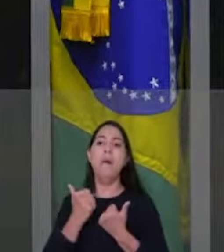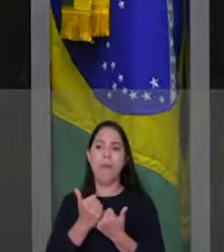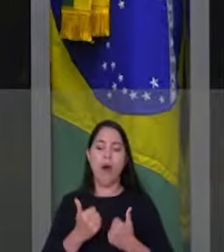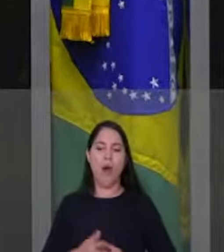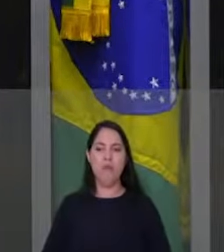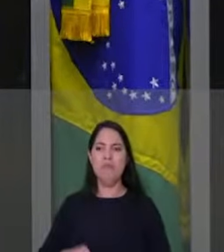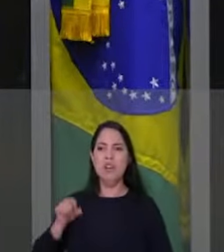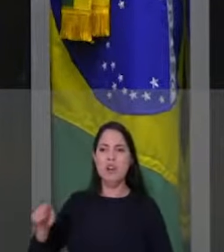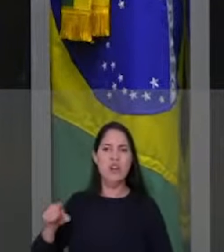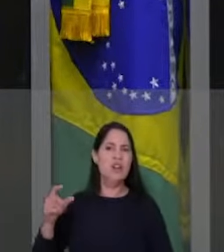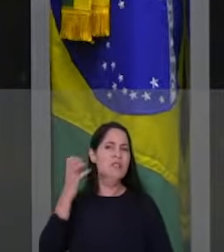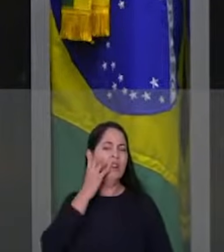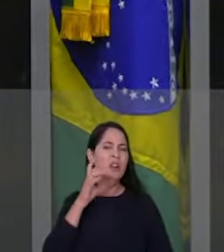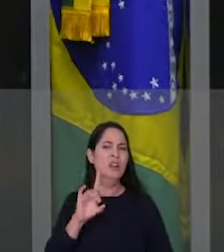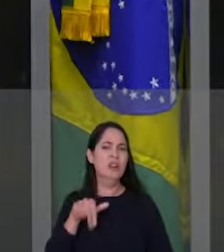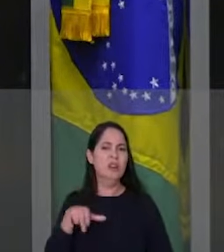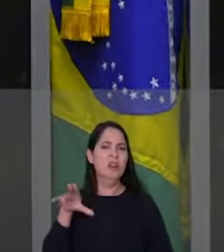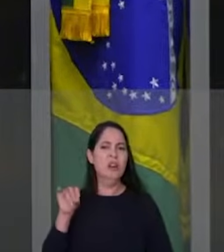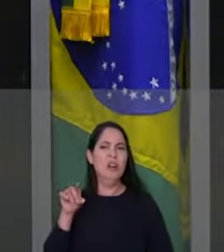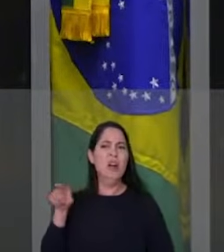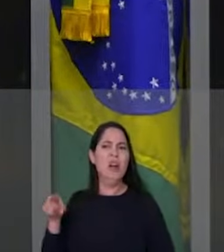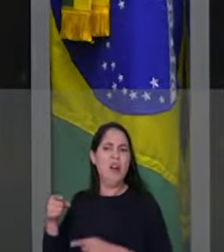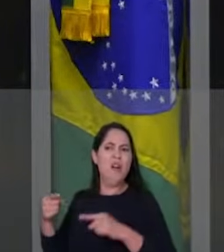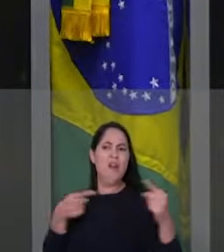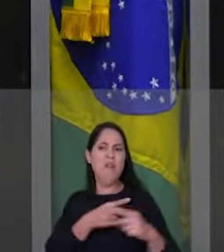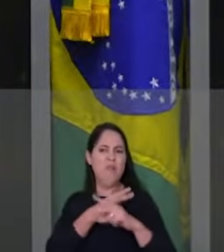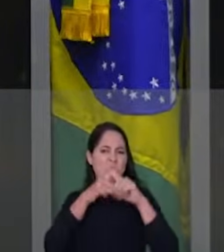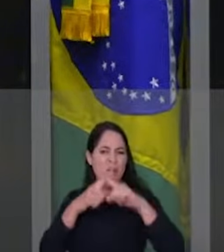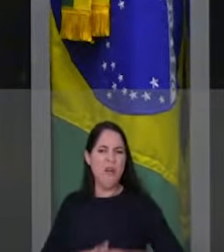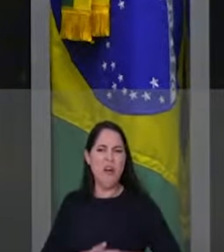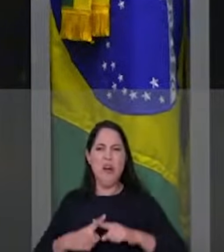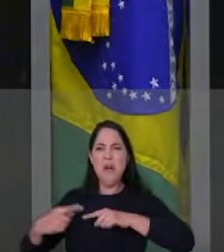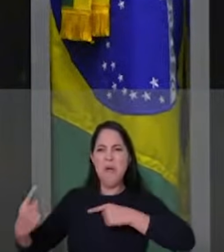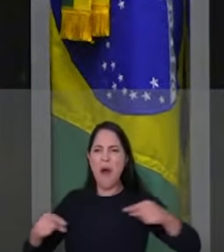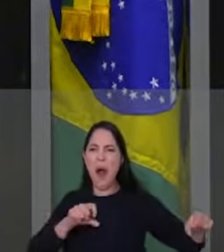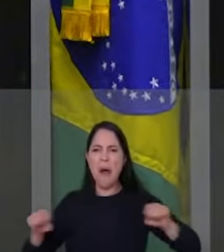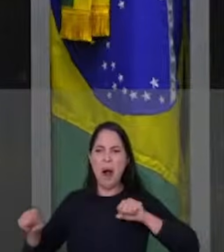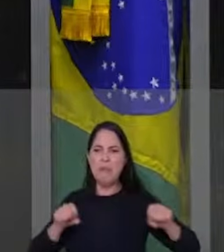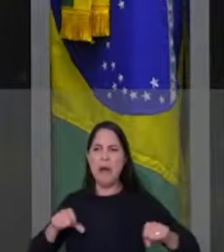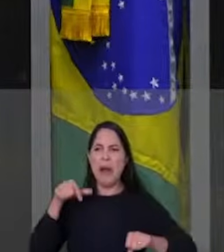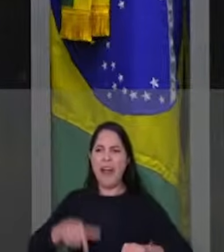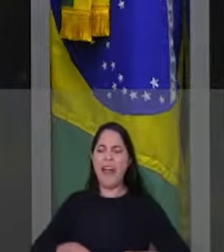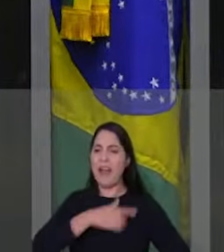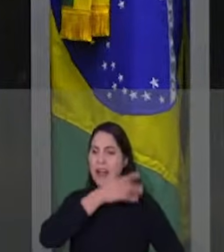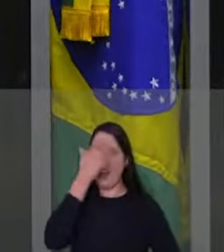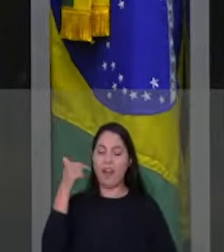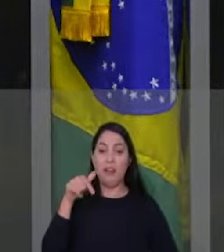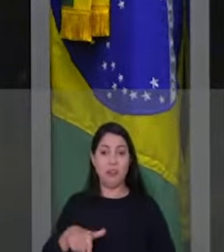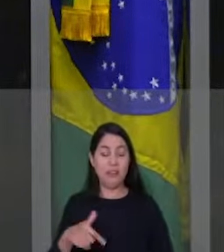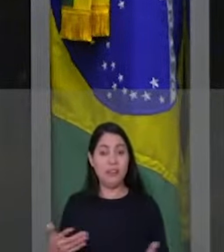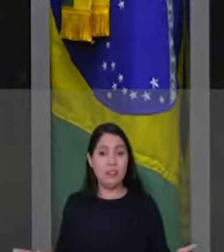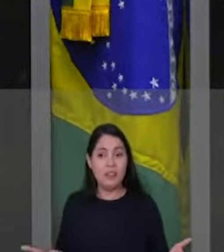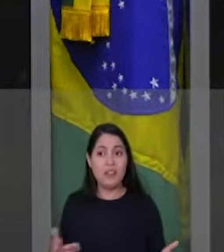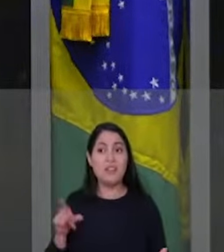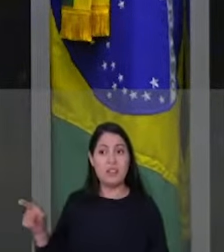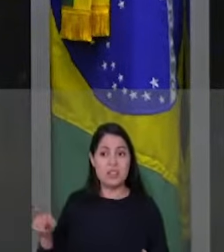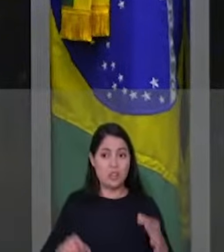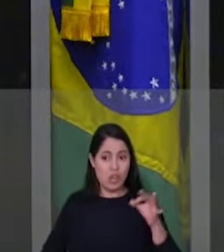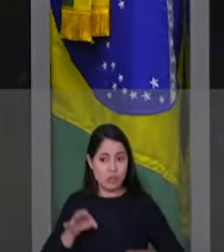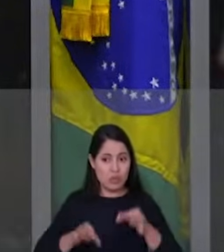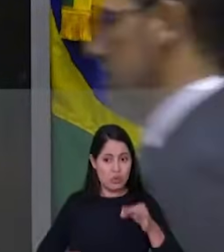que luta e persegue, inclusive, deputados desta casa, sendo ministro da